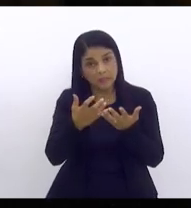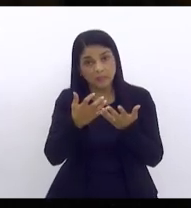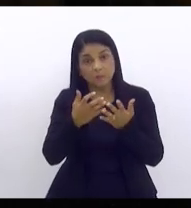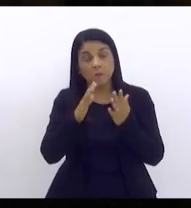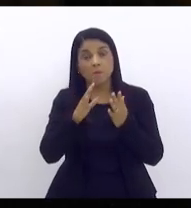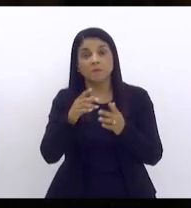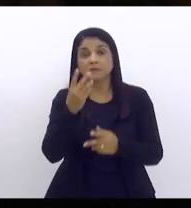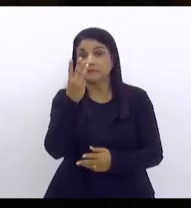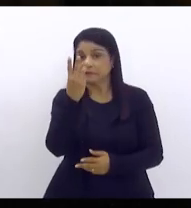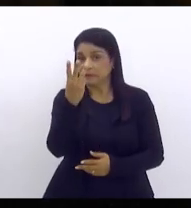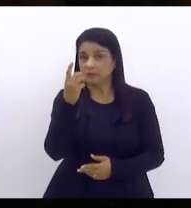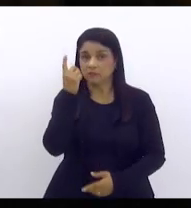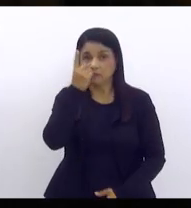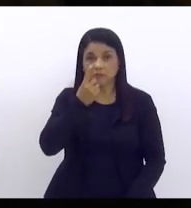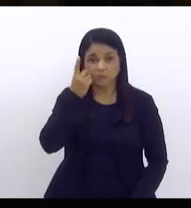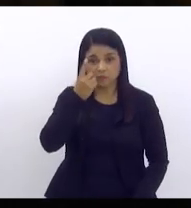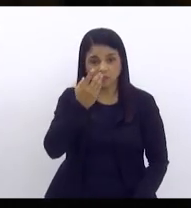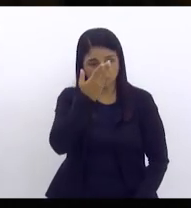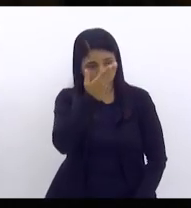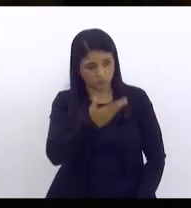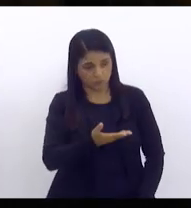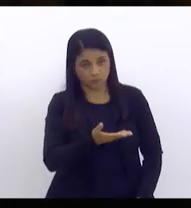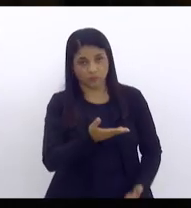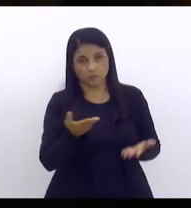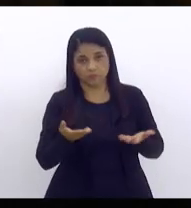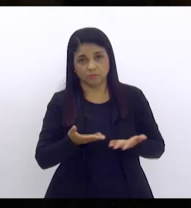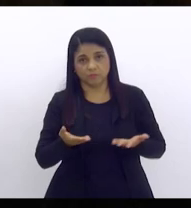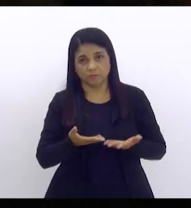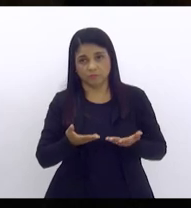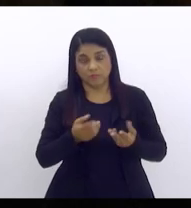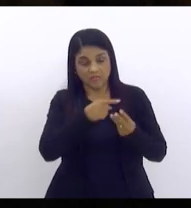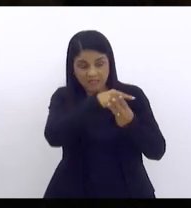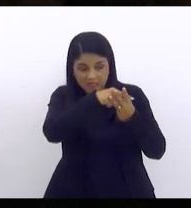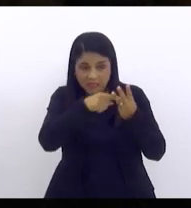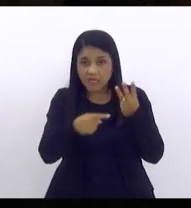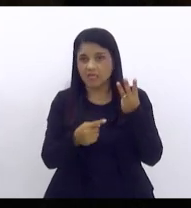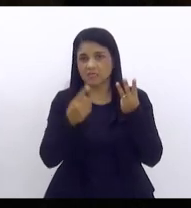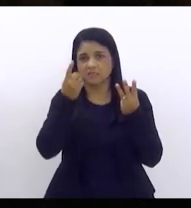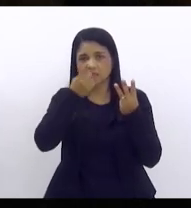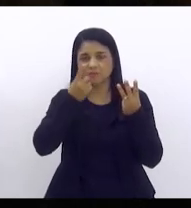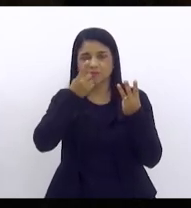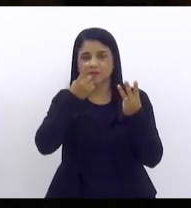Três deputados estão aqui. Três